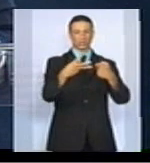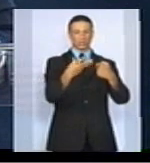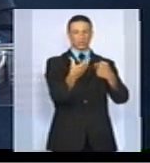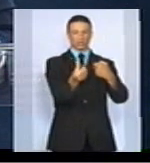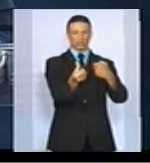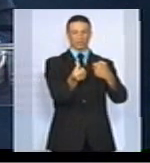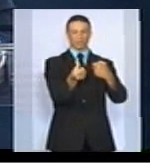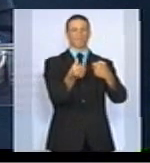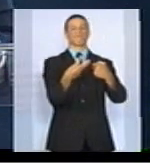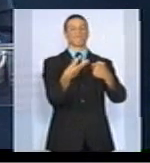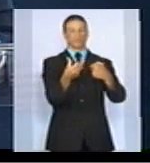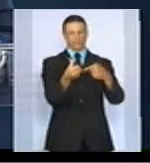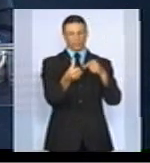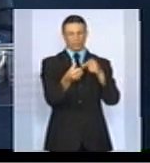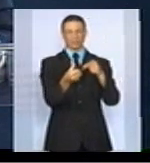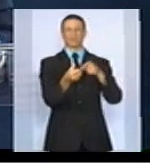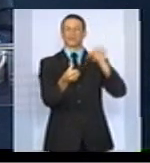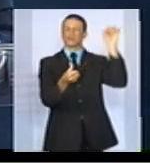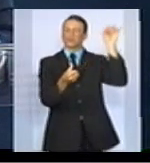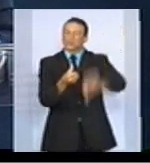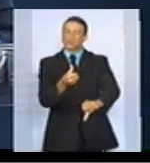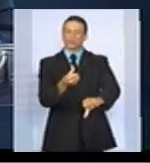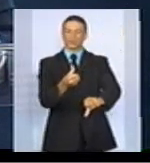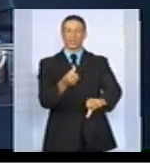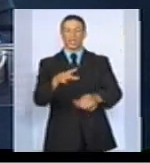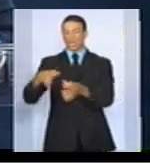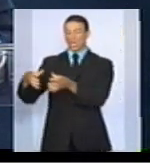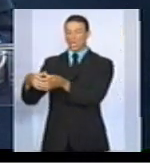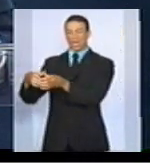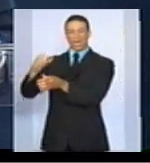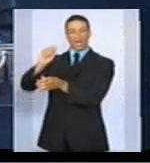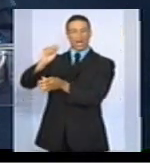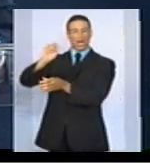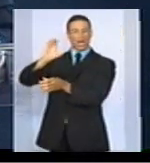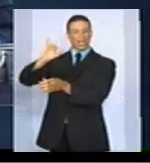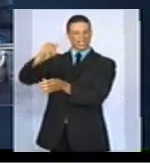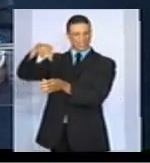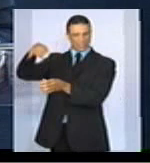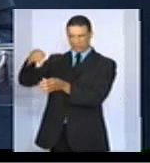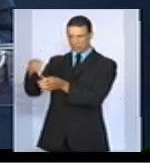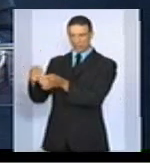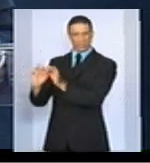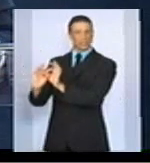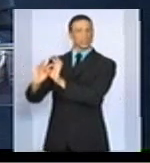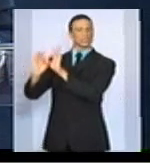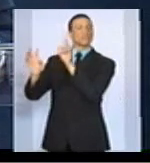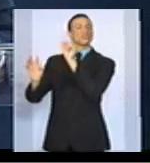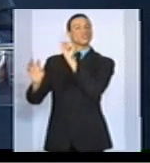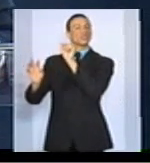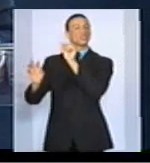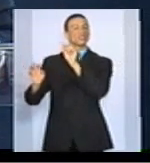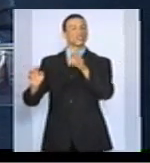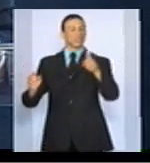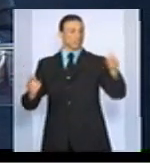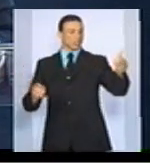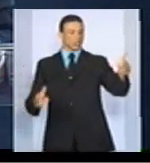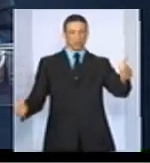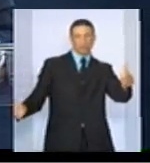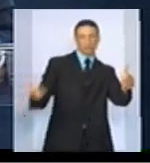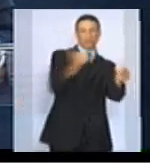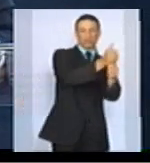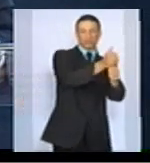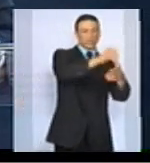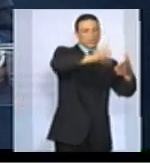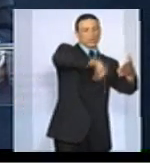que concede o direito dancini de aplicar apenas de suspensão e cassação do credenciamento